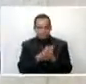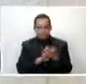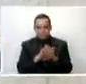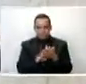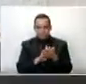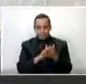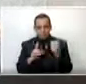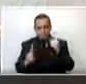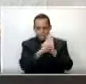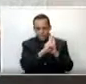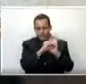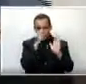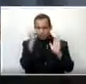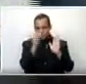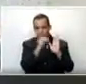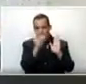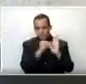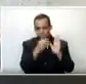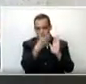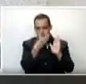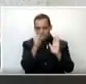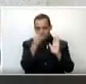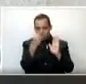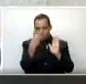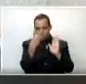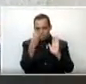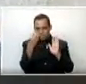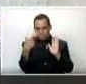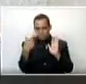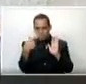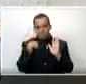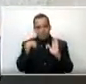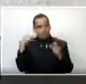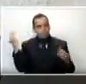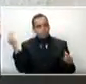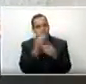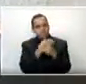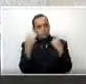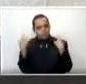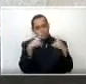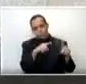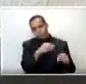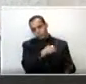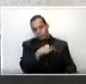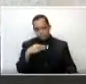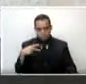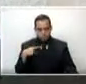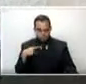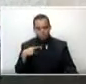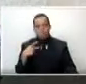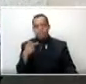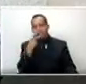ao Decreto Municipal 48.172, de 2007, me fez entrar com uma representação junto ao Ministério Público,